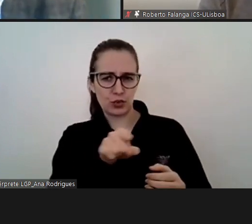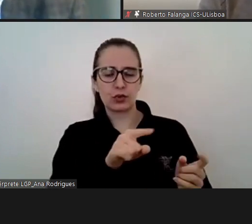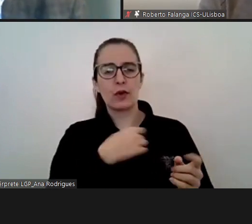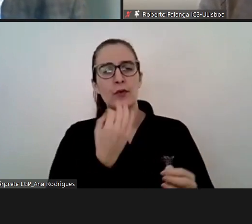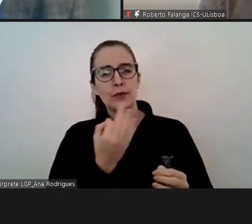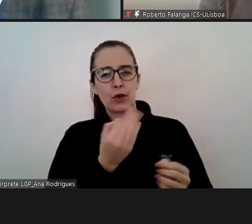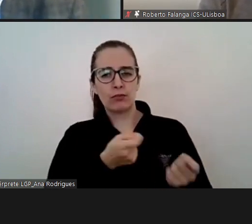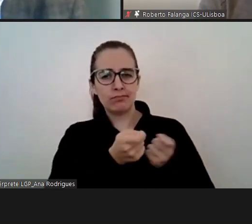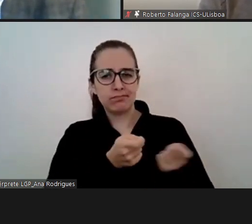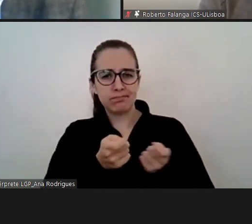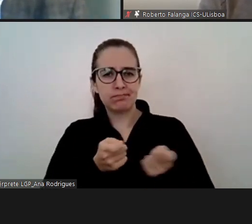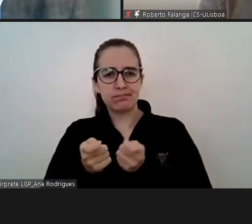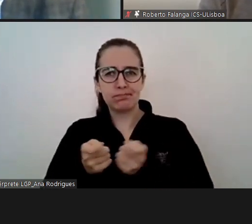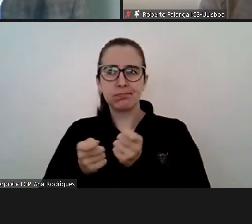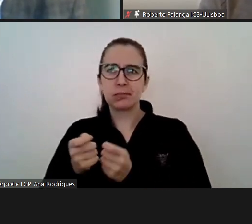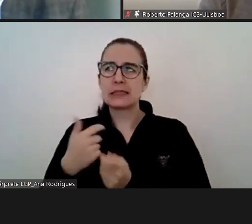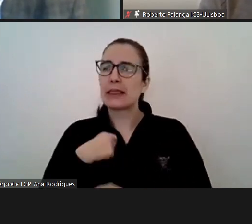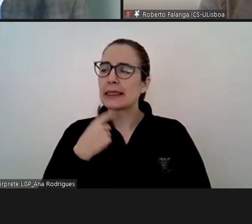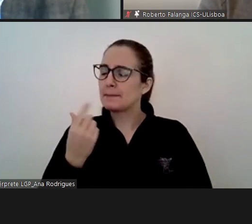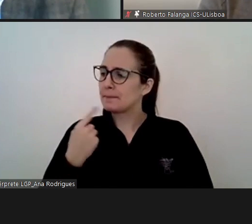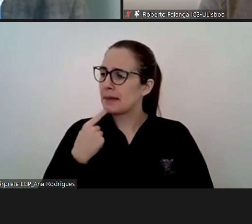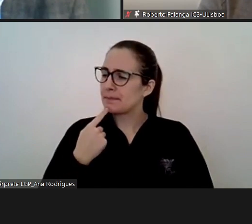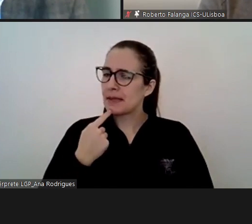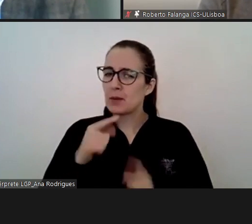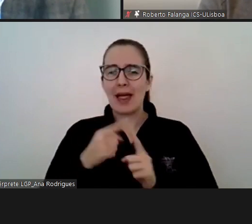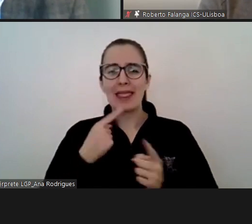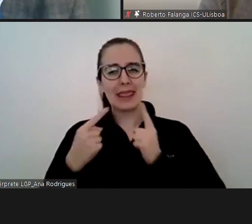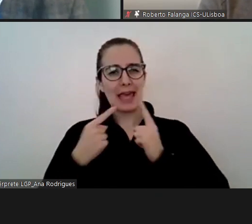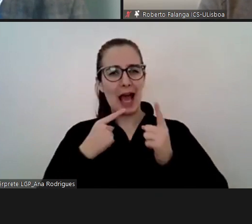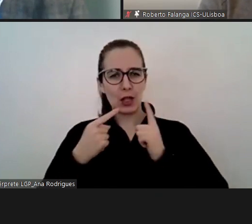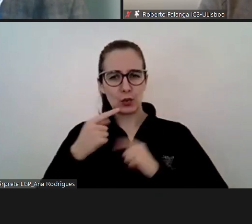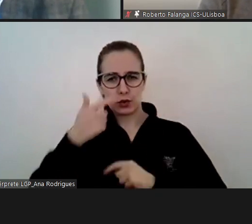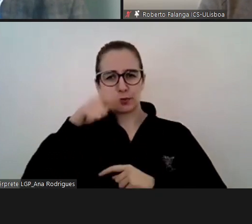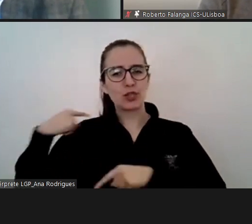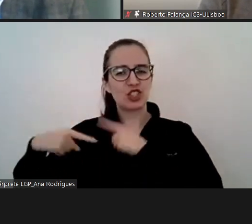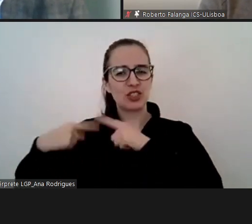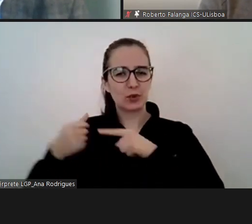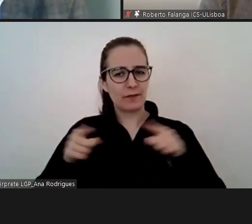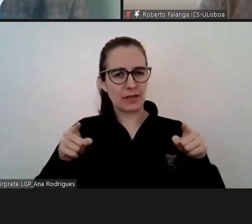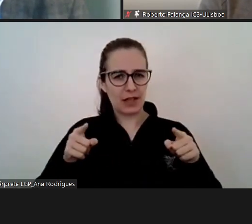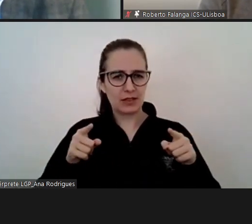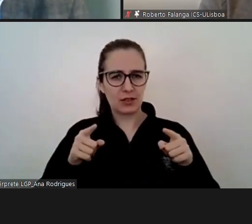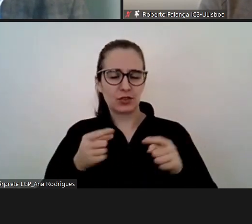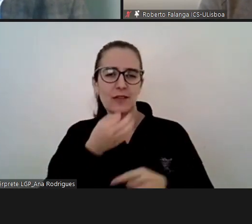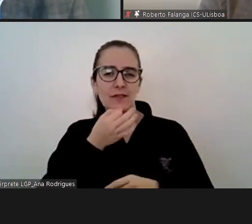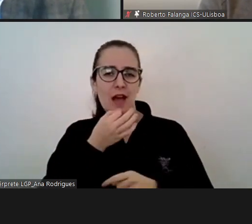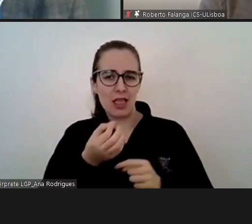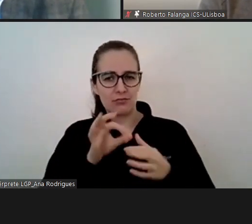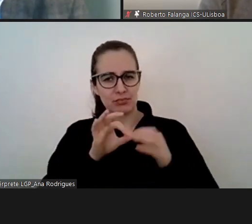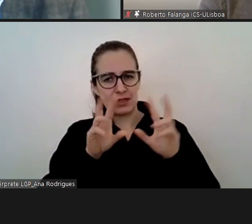precisamente chamámos de diálogos intergeneracionais sobre a educação à